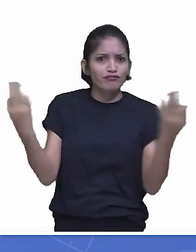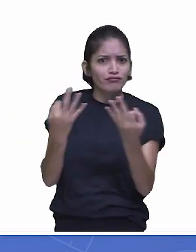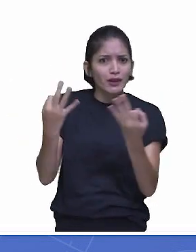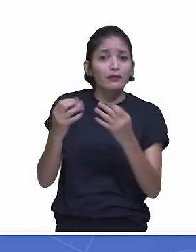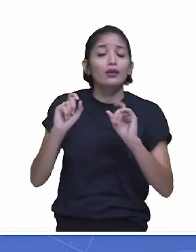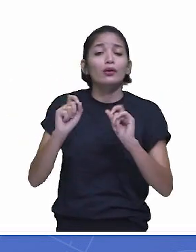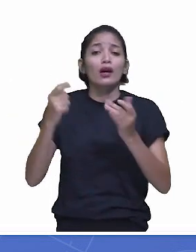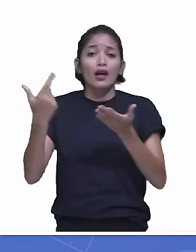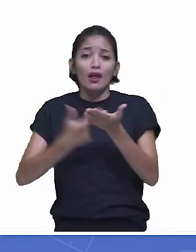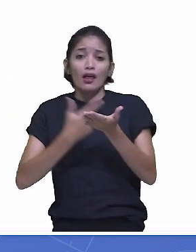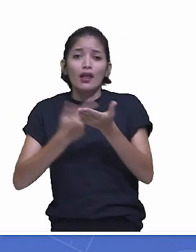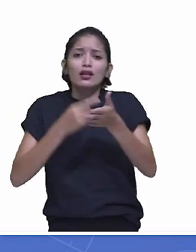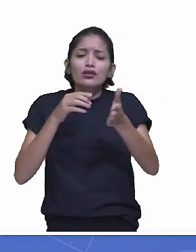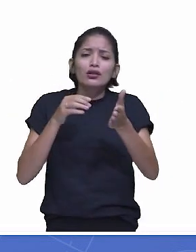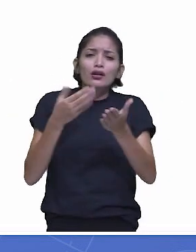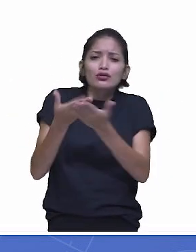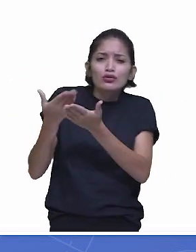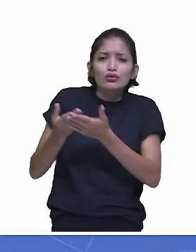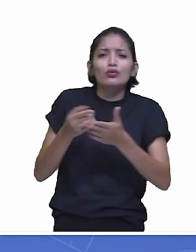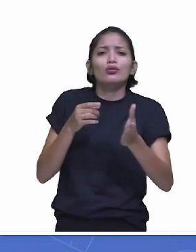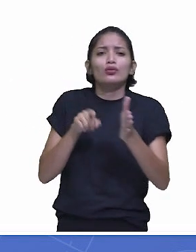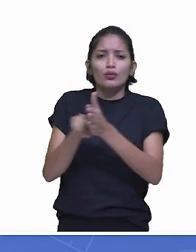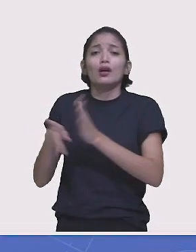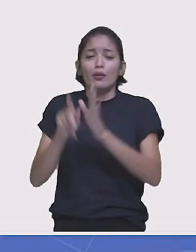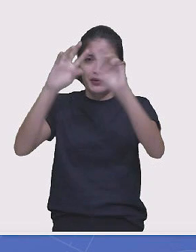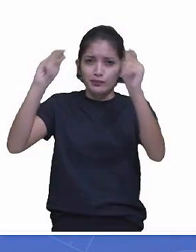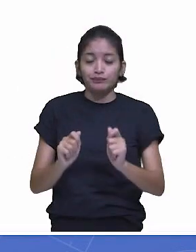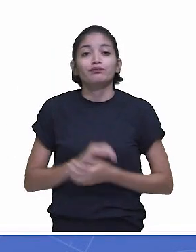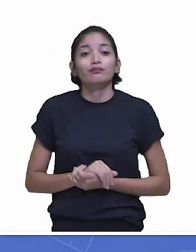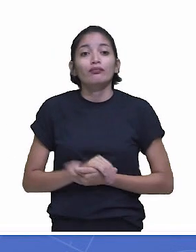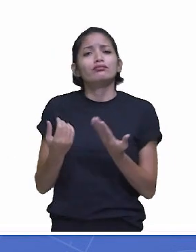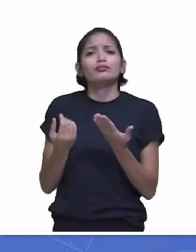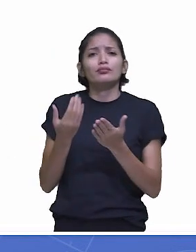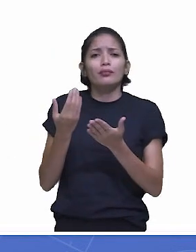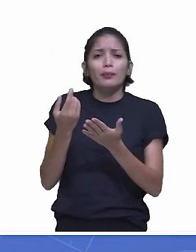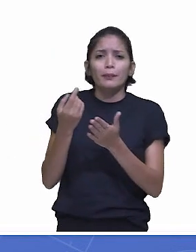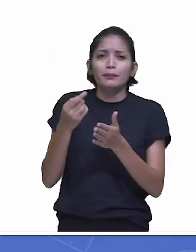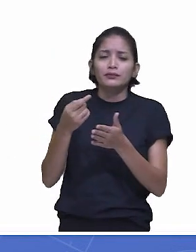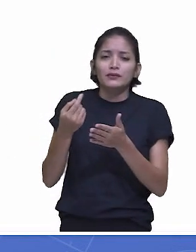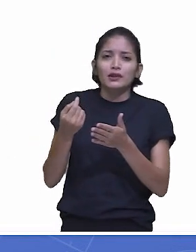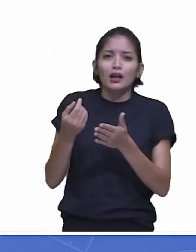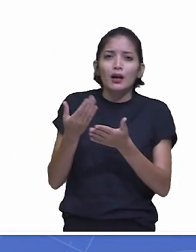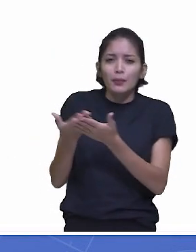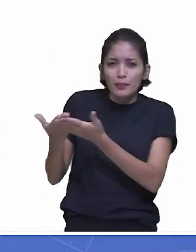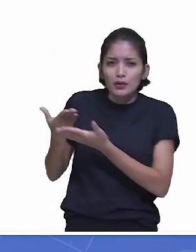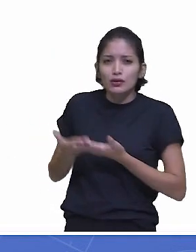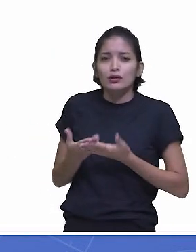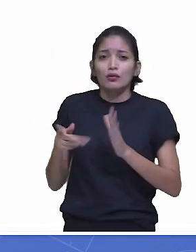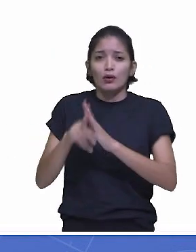estudos e pesquisas sobre a história da arte. Para o historiador da arte,